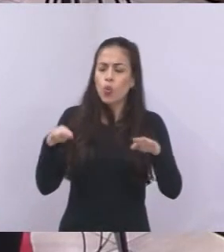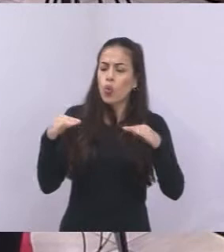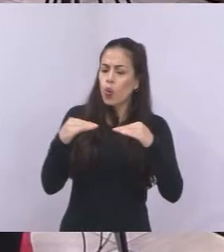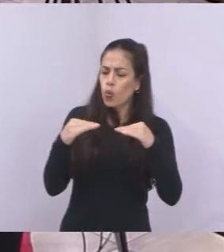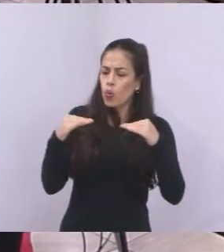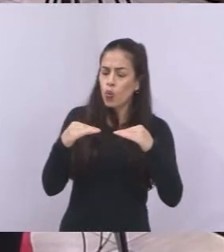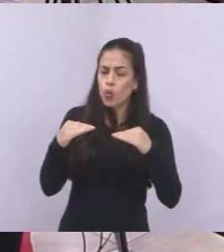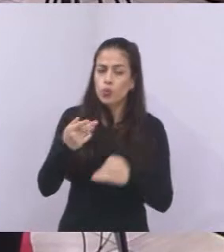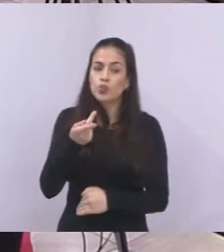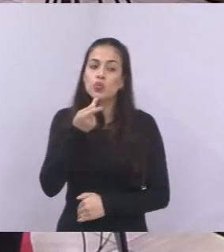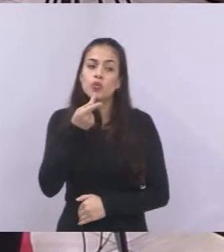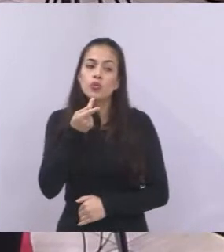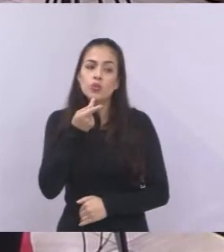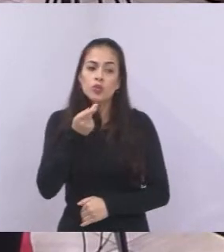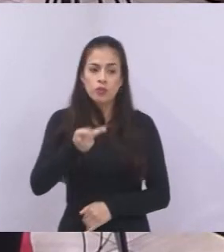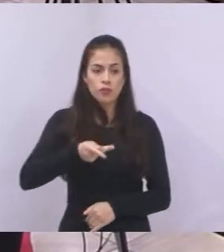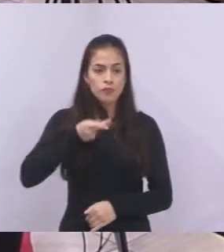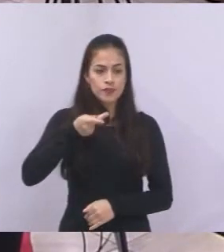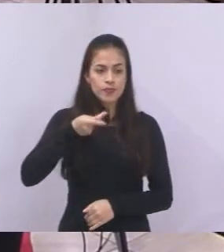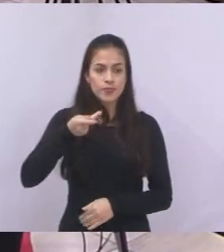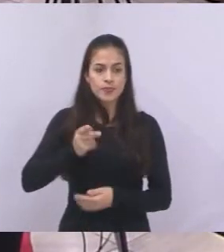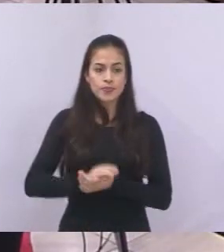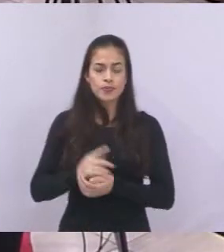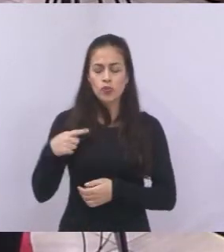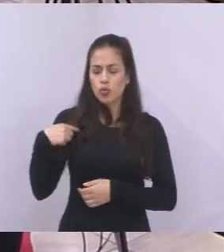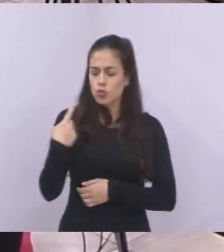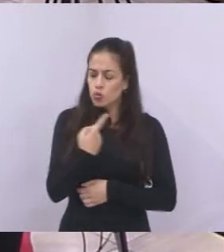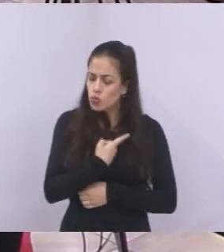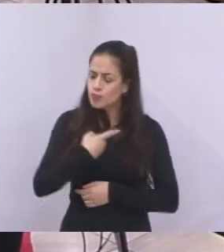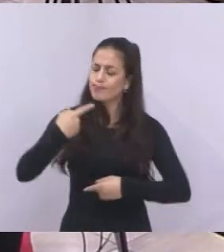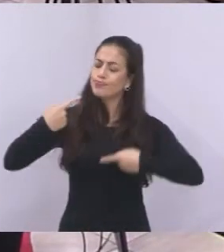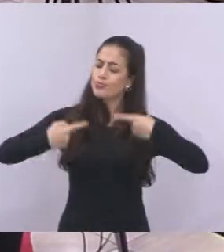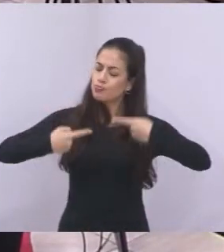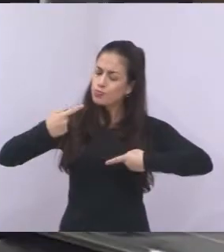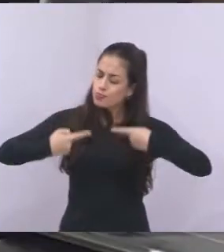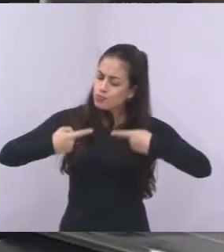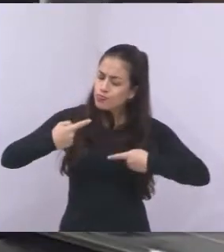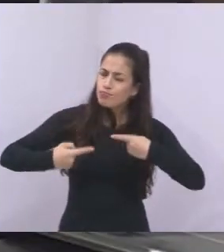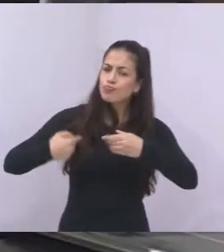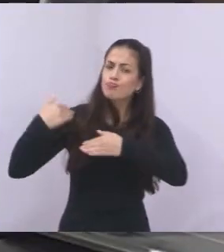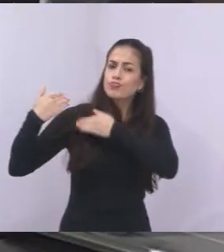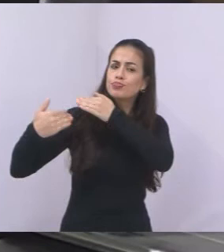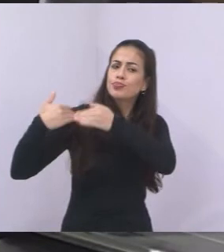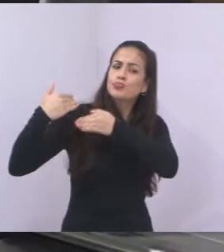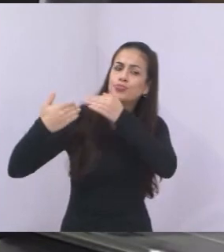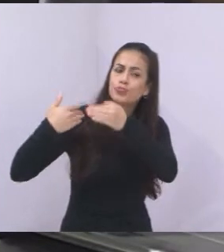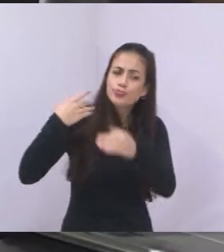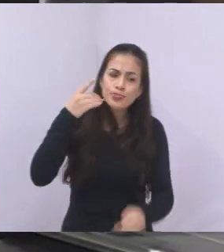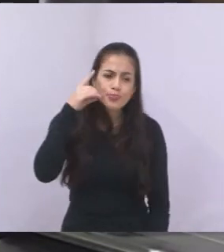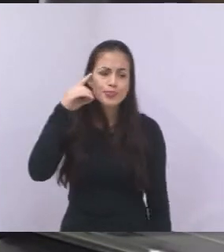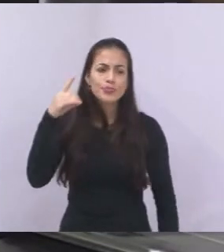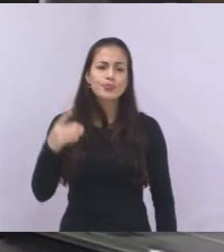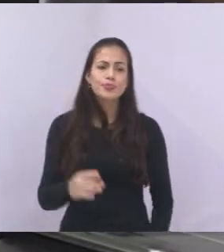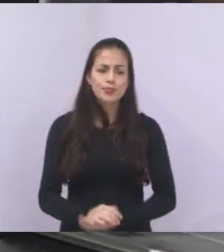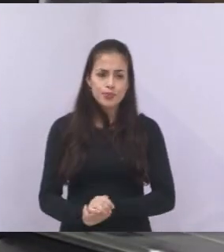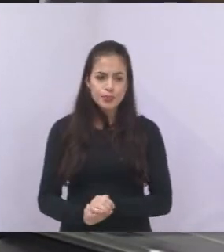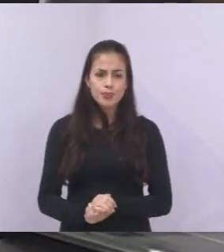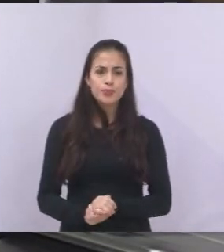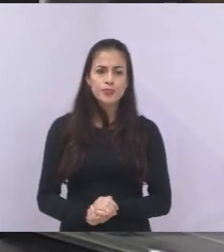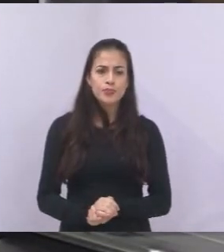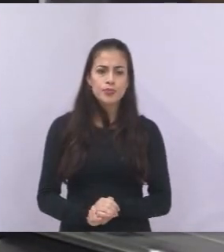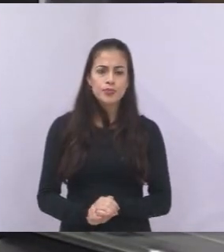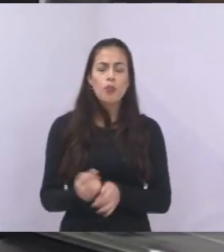disse. Nós estávamos em discussões há vários dias, não é de hoje. Foi